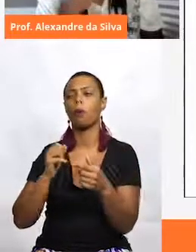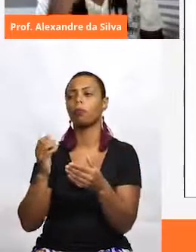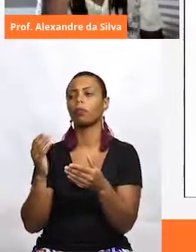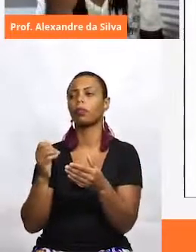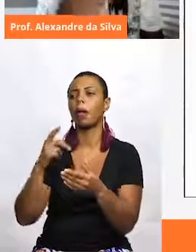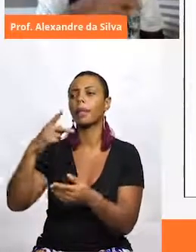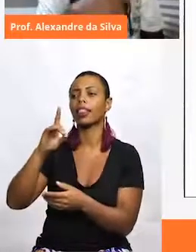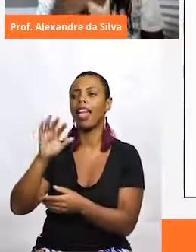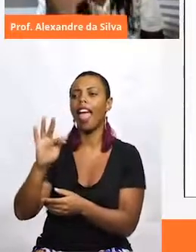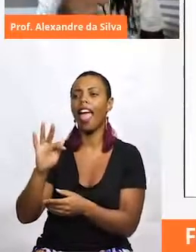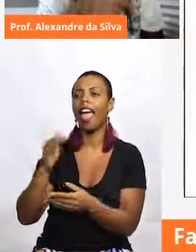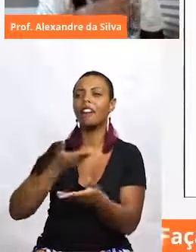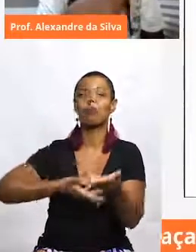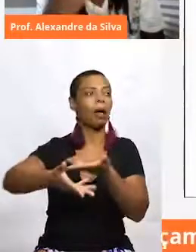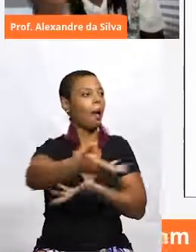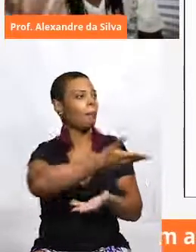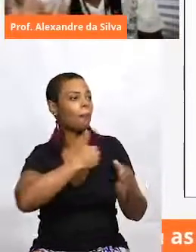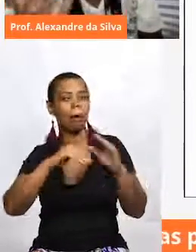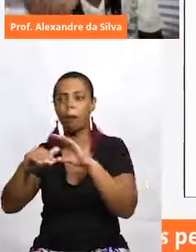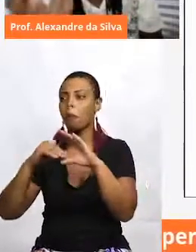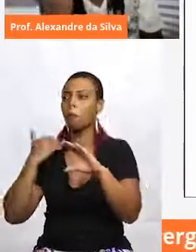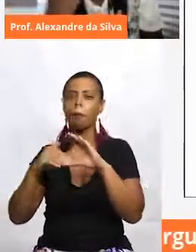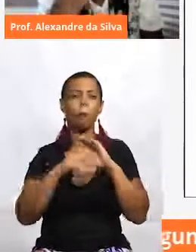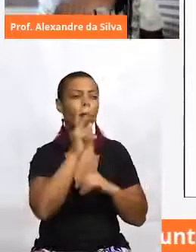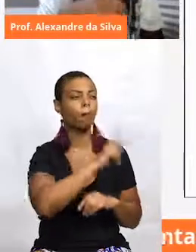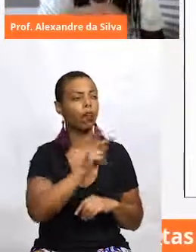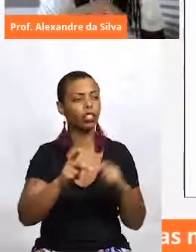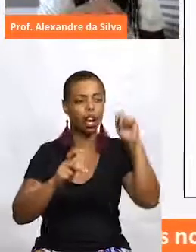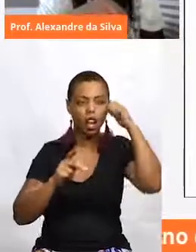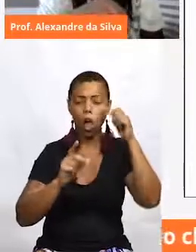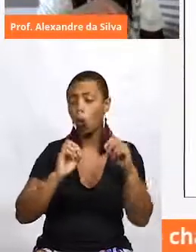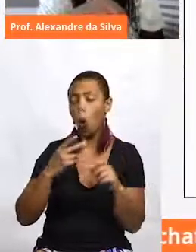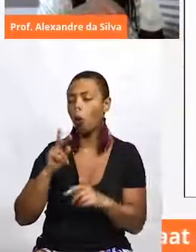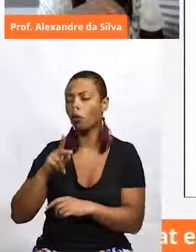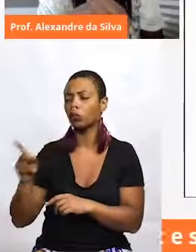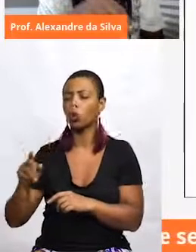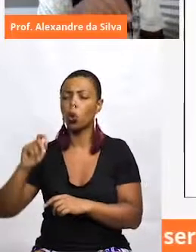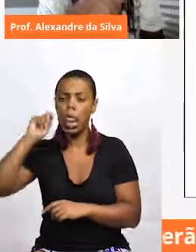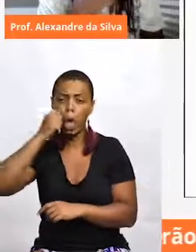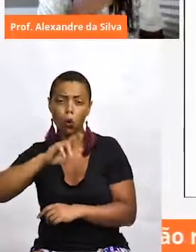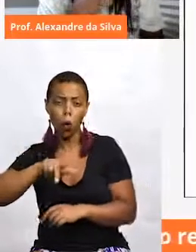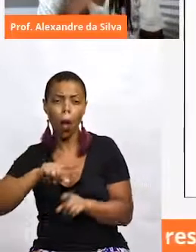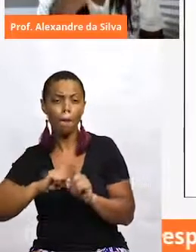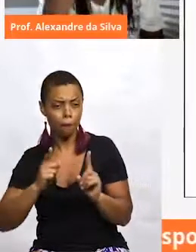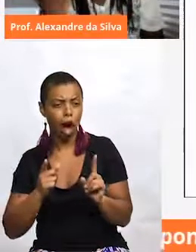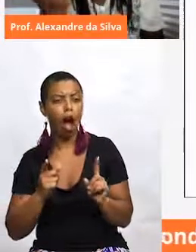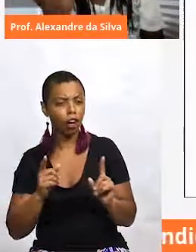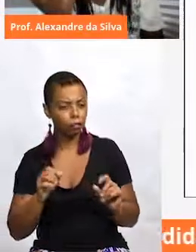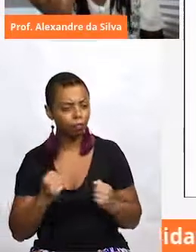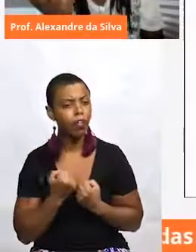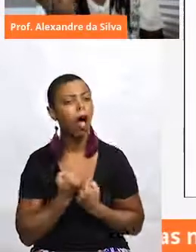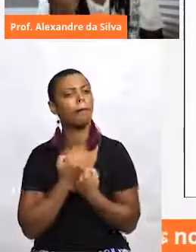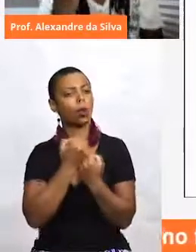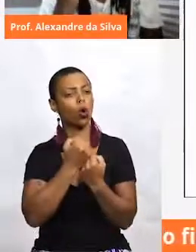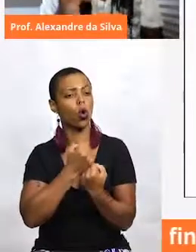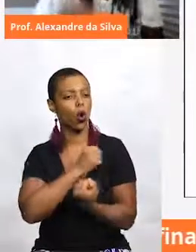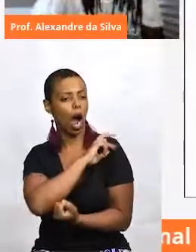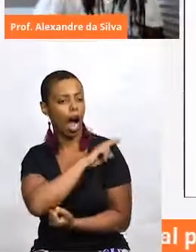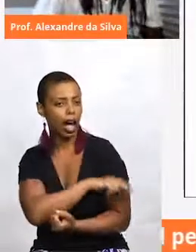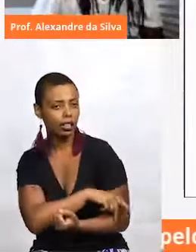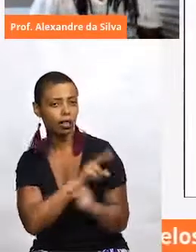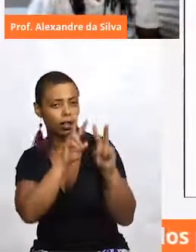né, e professores negros e também não negros, mas engajados com a temática racial, isso não era muito